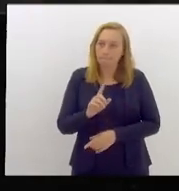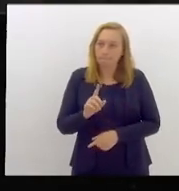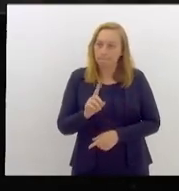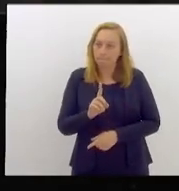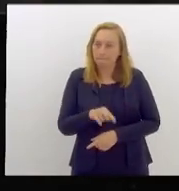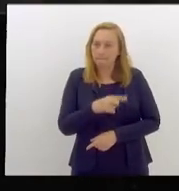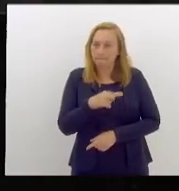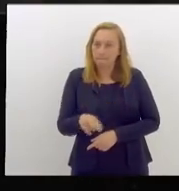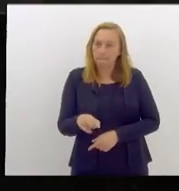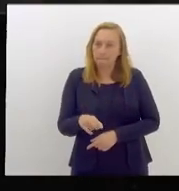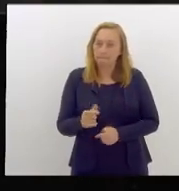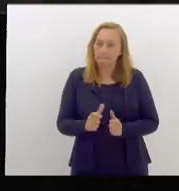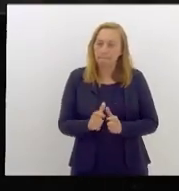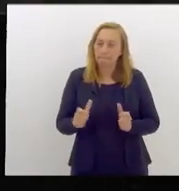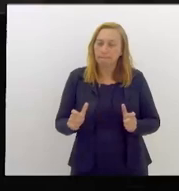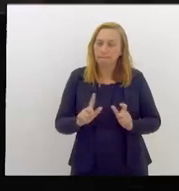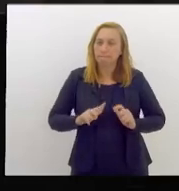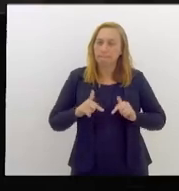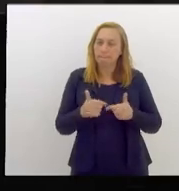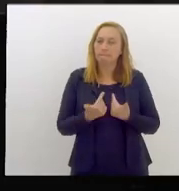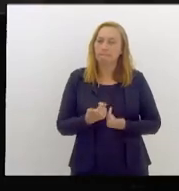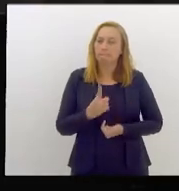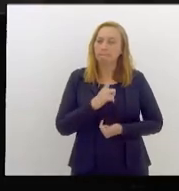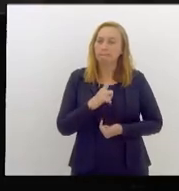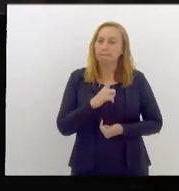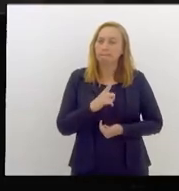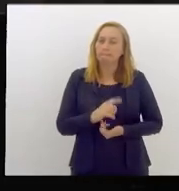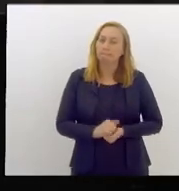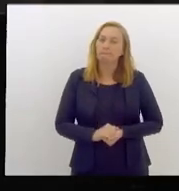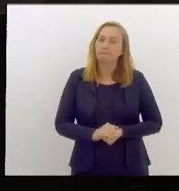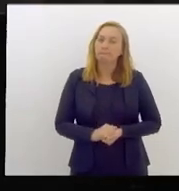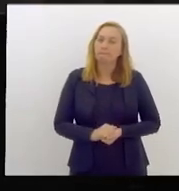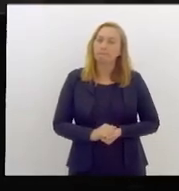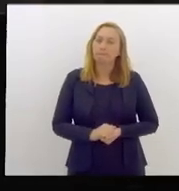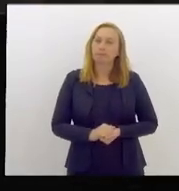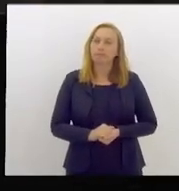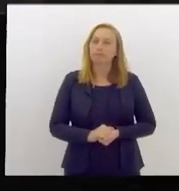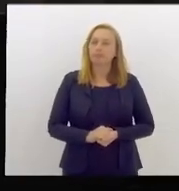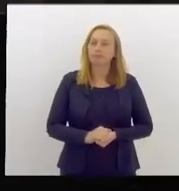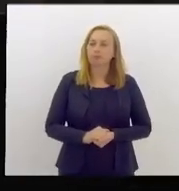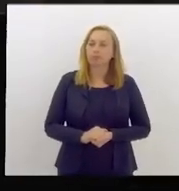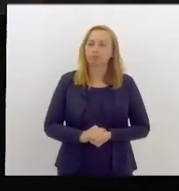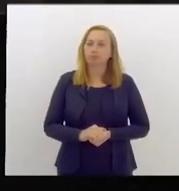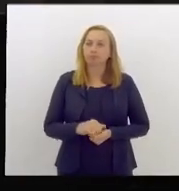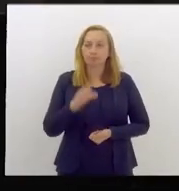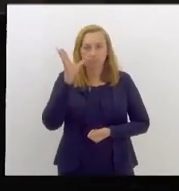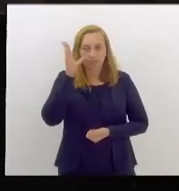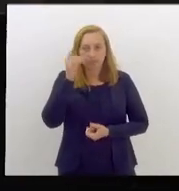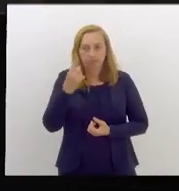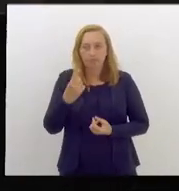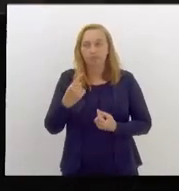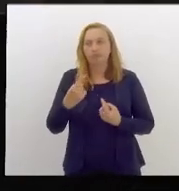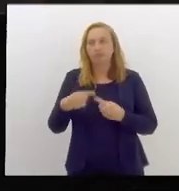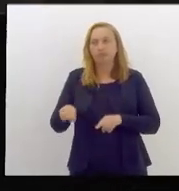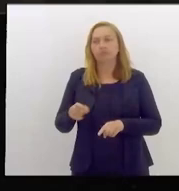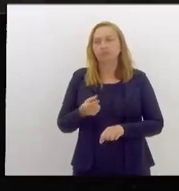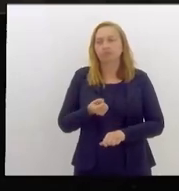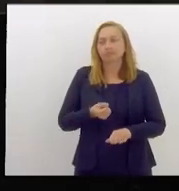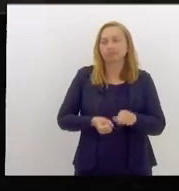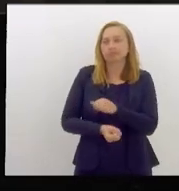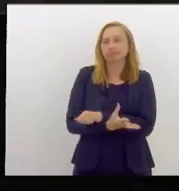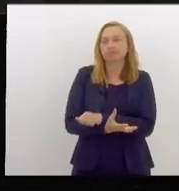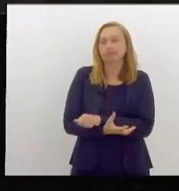robusto nas ações que tivessem é por interesse o combate à corrupção e